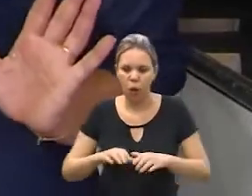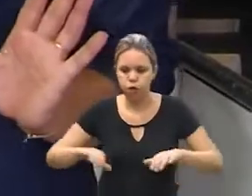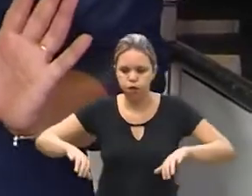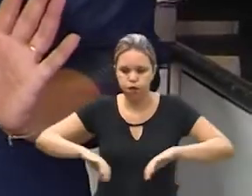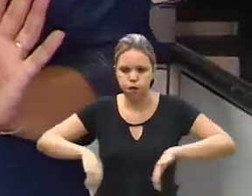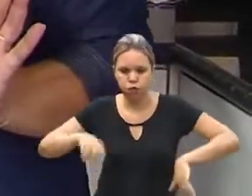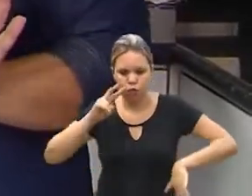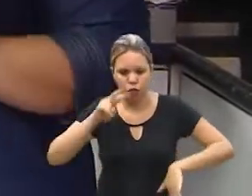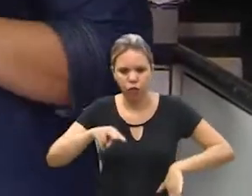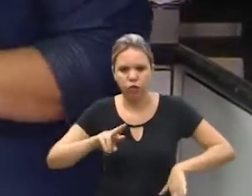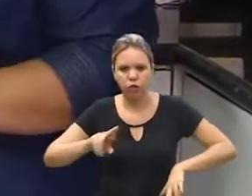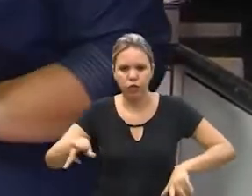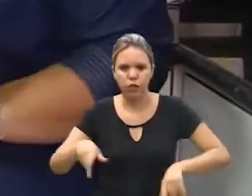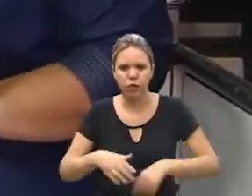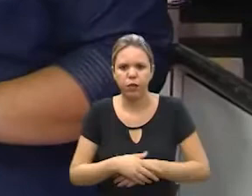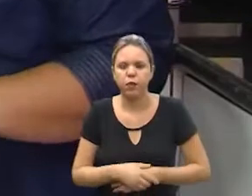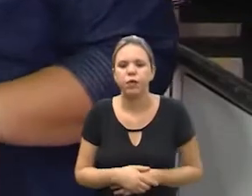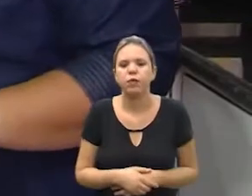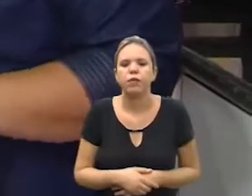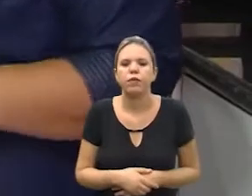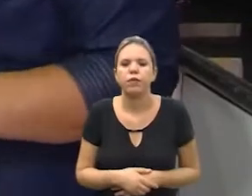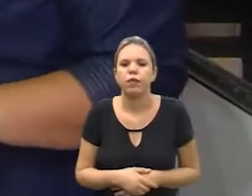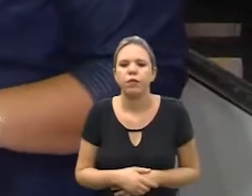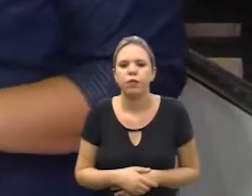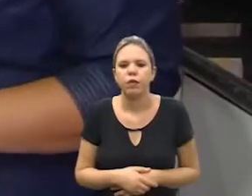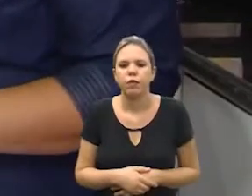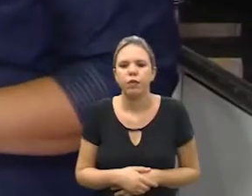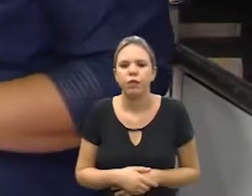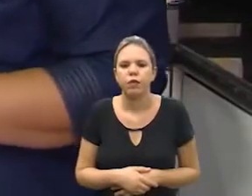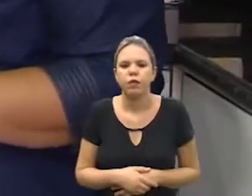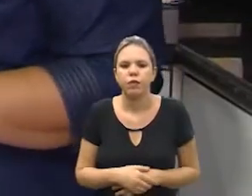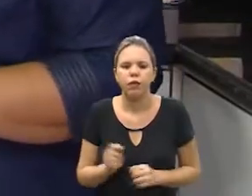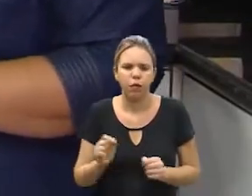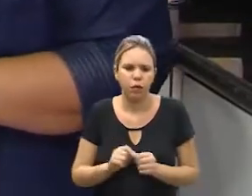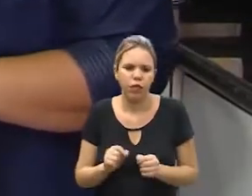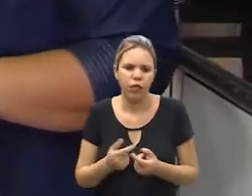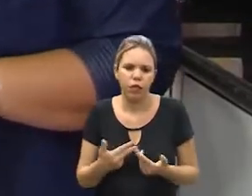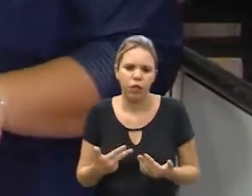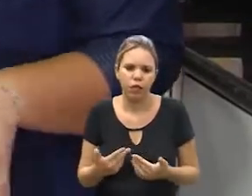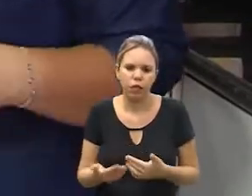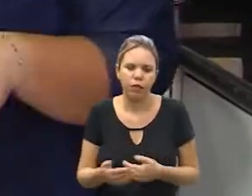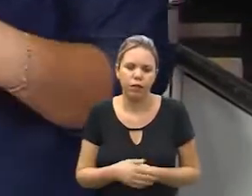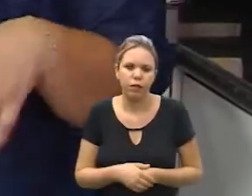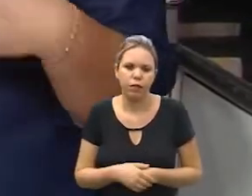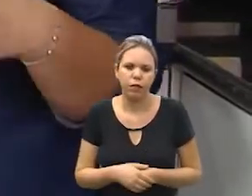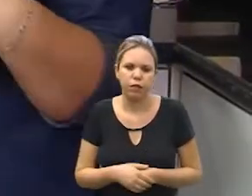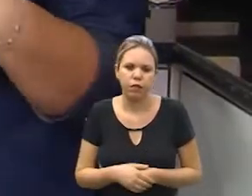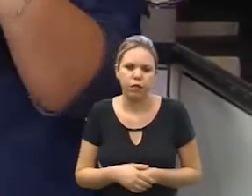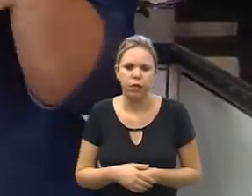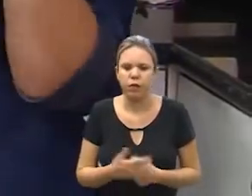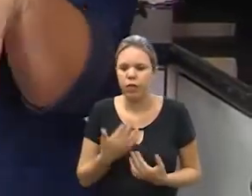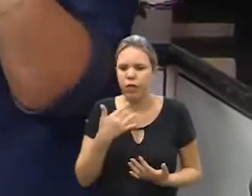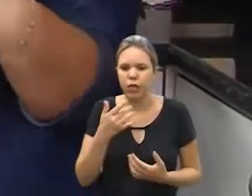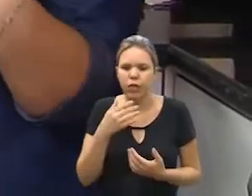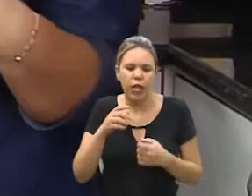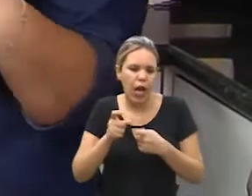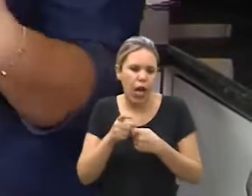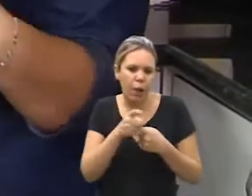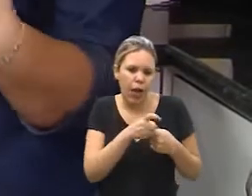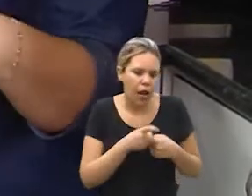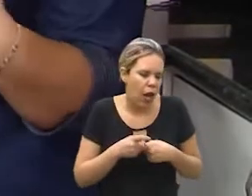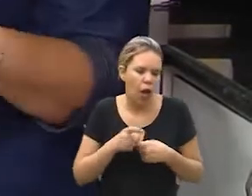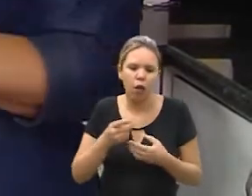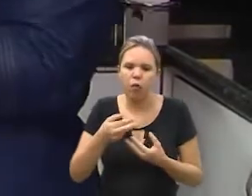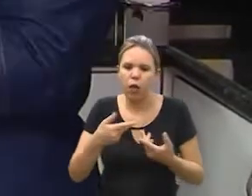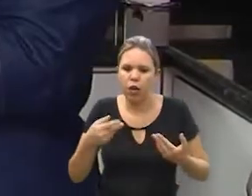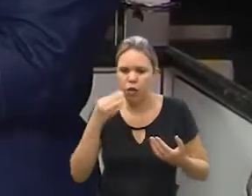desinformar a gente vai. Tem nada a ver. Então dá pra fazer bastante coisa a partir dele. Um camarão picante, tempera esse camarão com páprica,